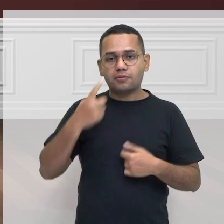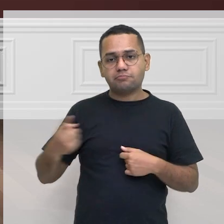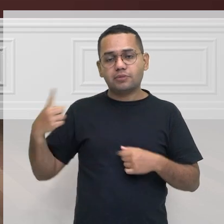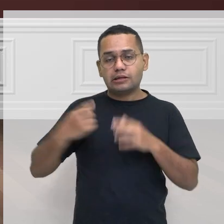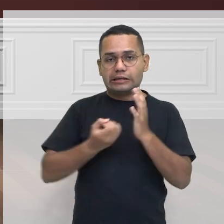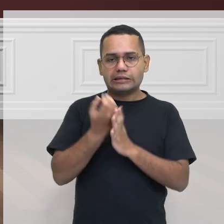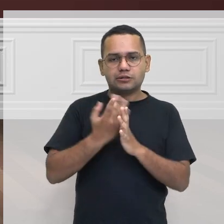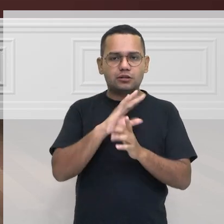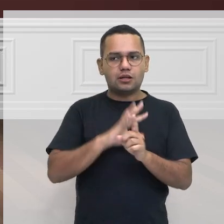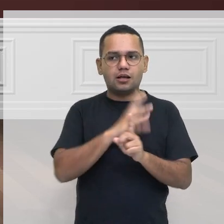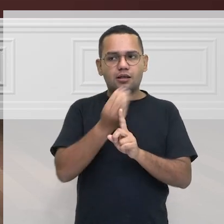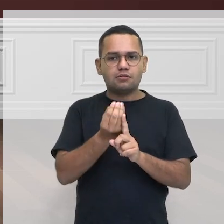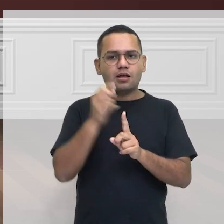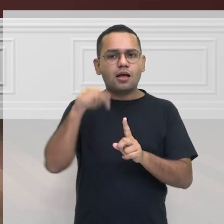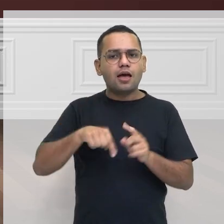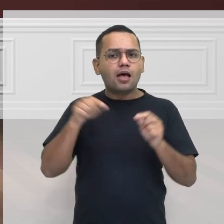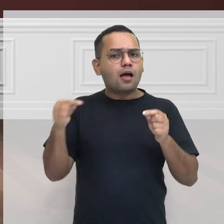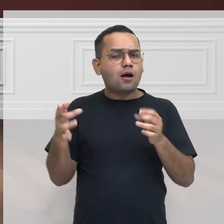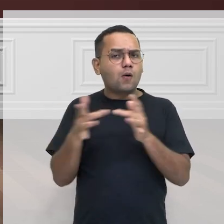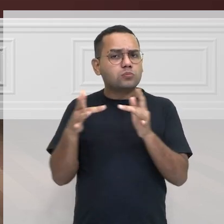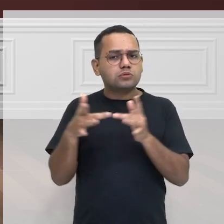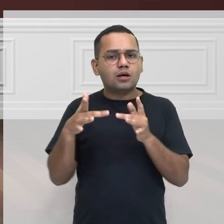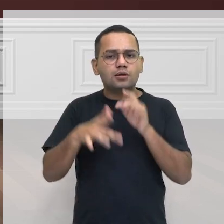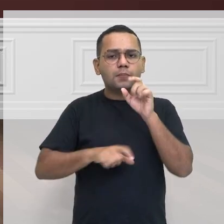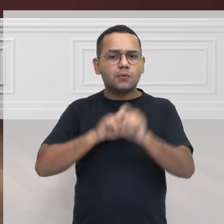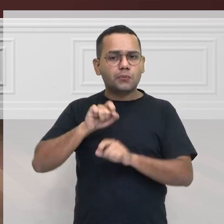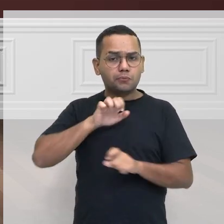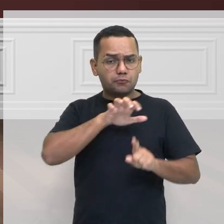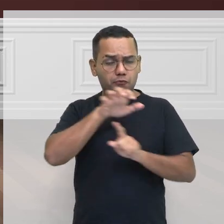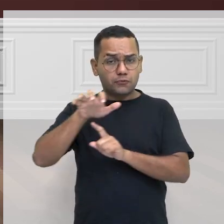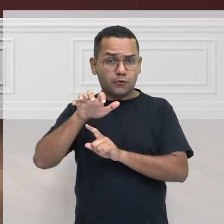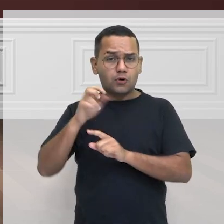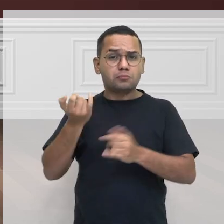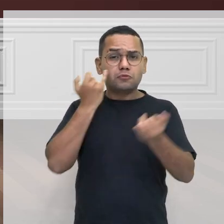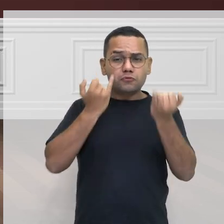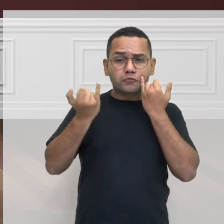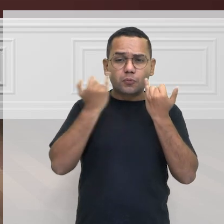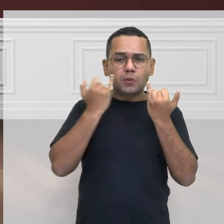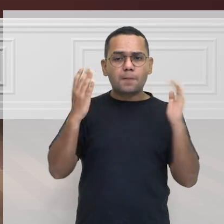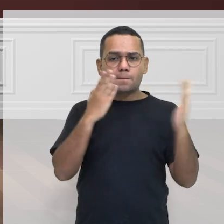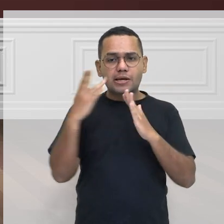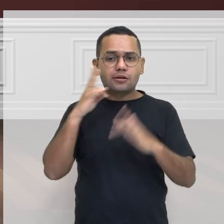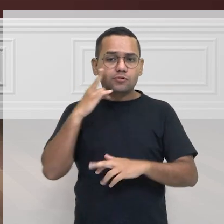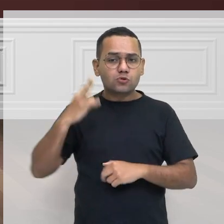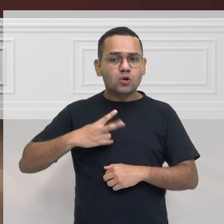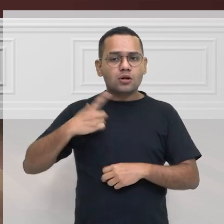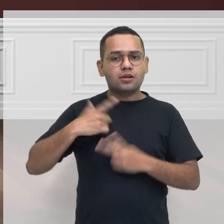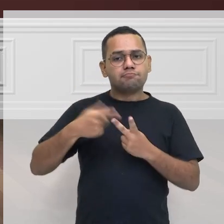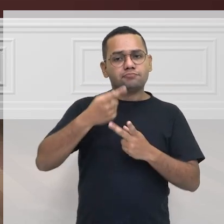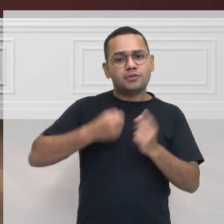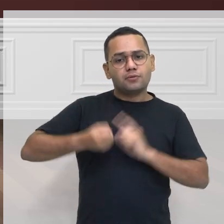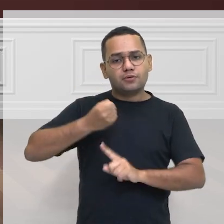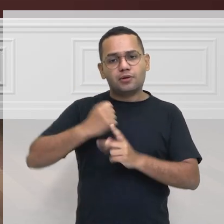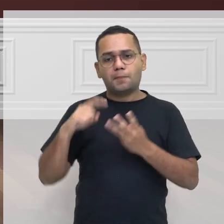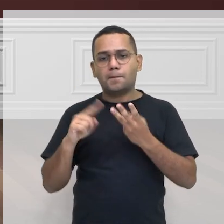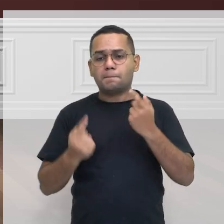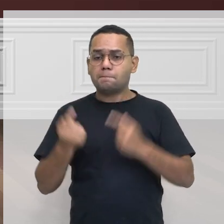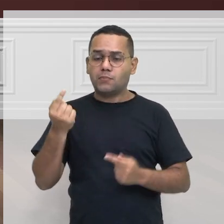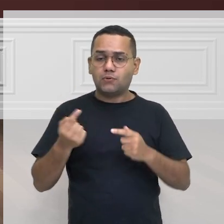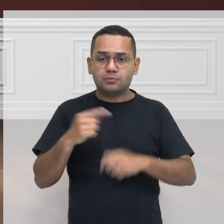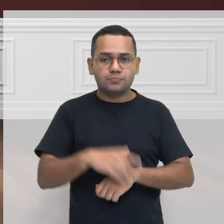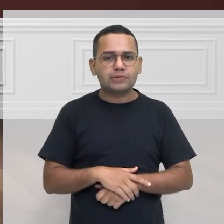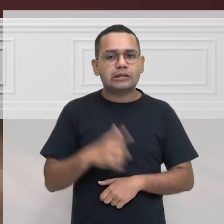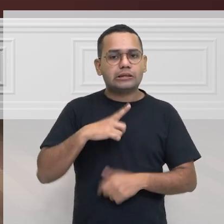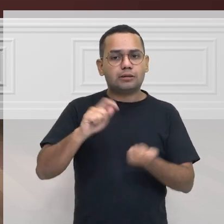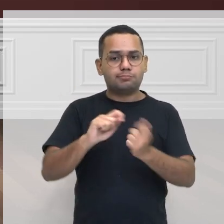artística, ela é profundamente influenciada por contextos históricos, sociais e políticos,